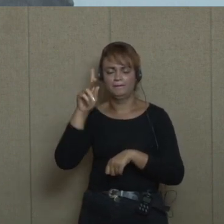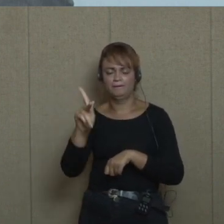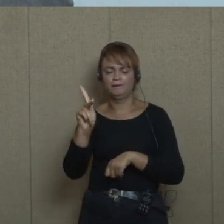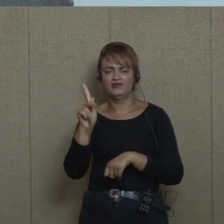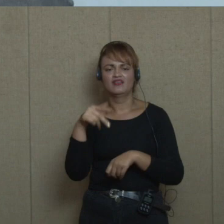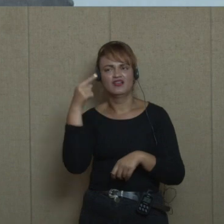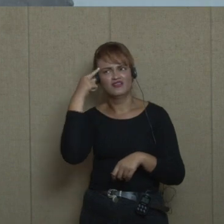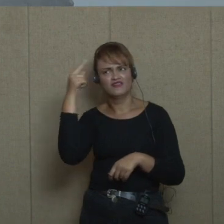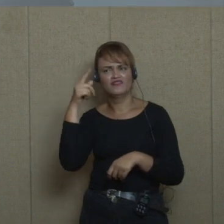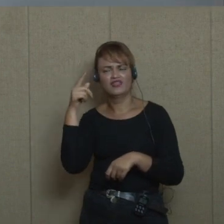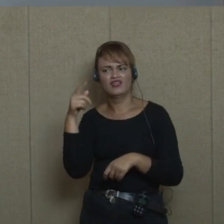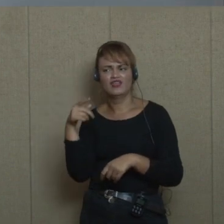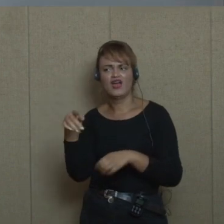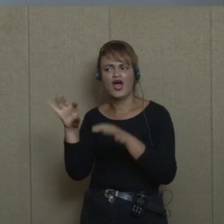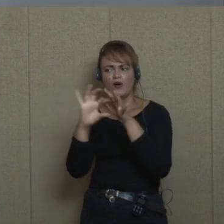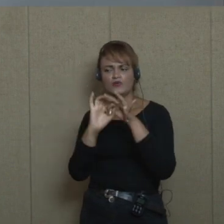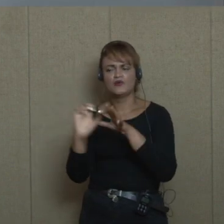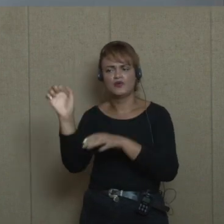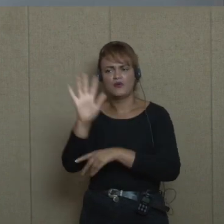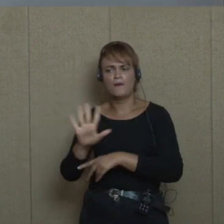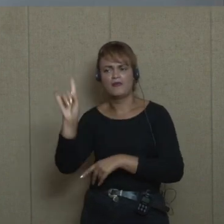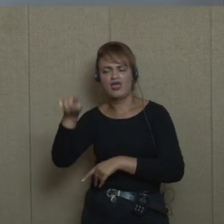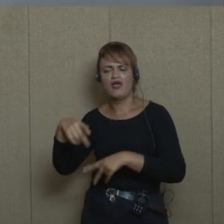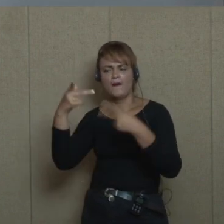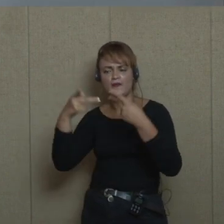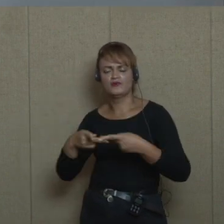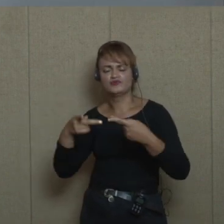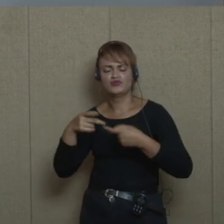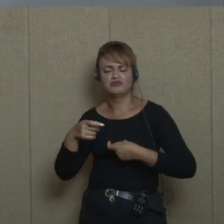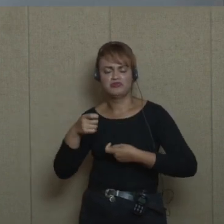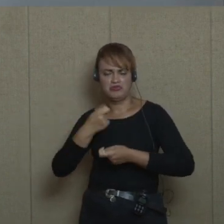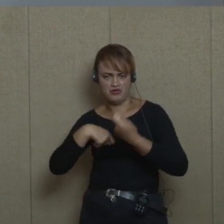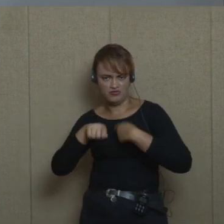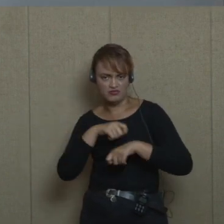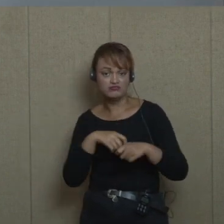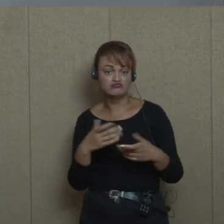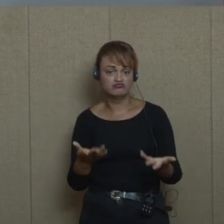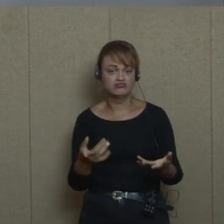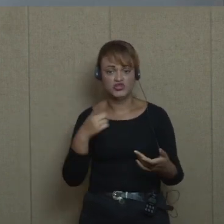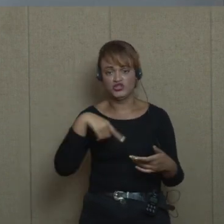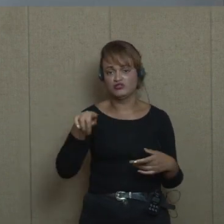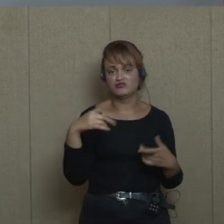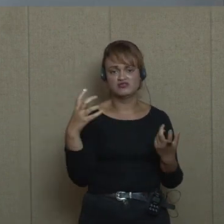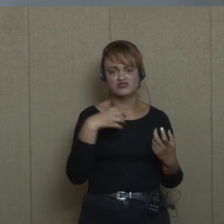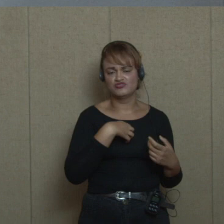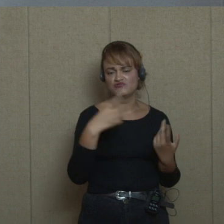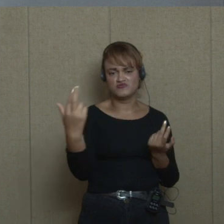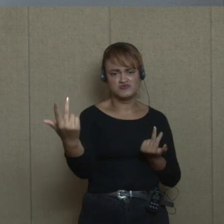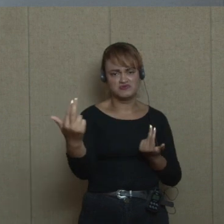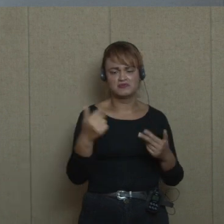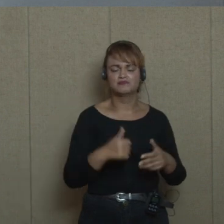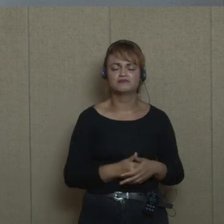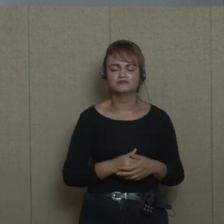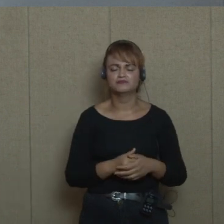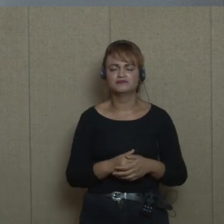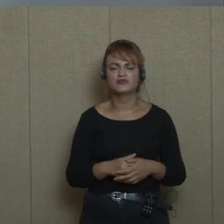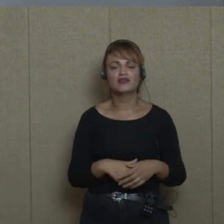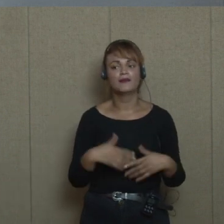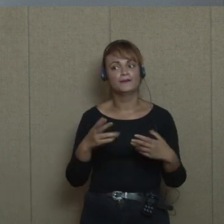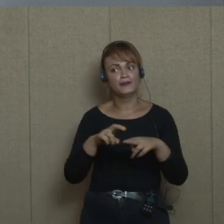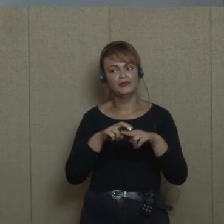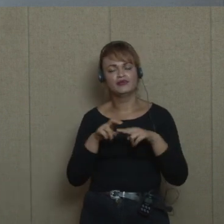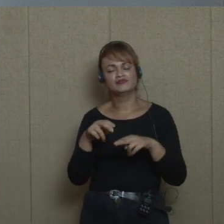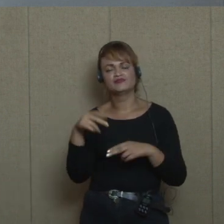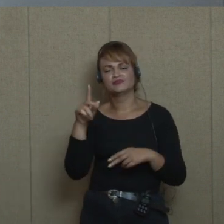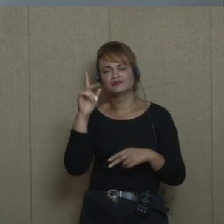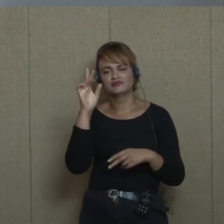econômico. É porque nós também pensamos que é um projeto econômico, é que ele, o Trump, pode nos